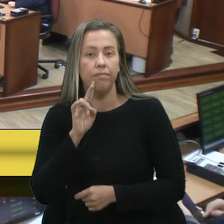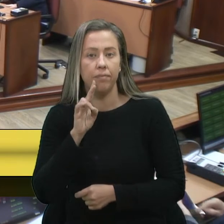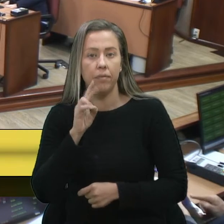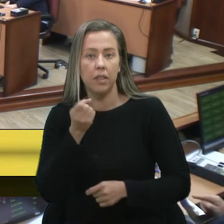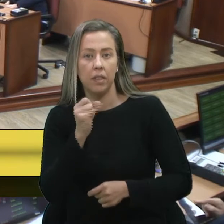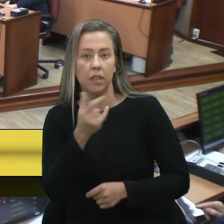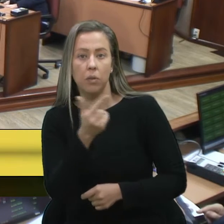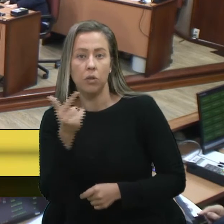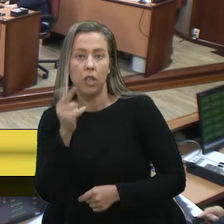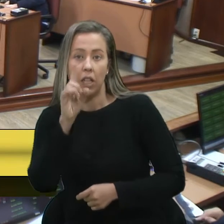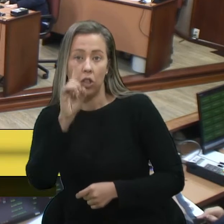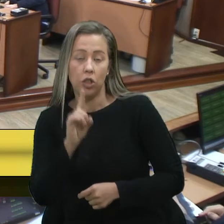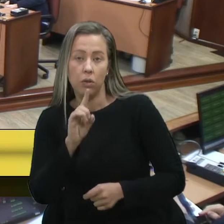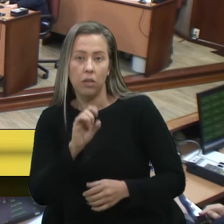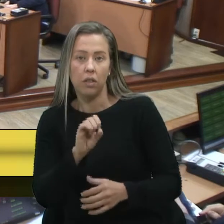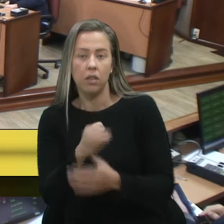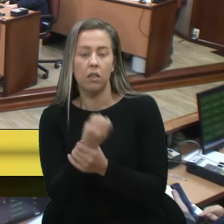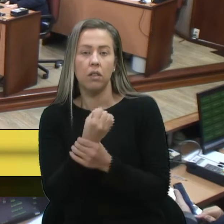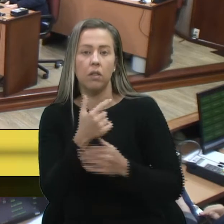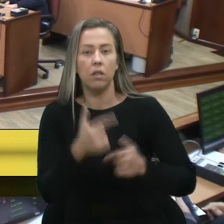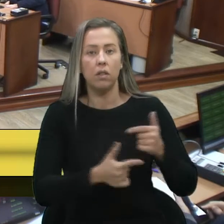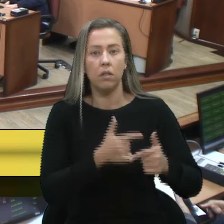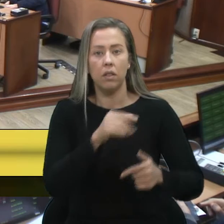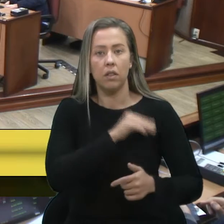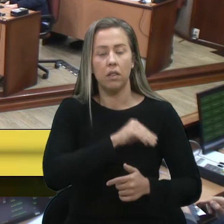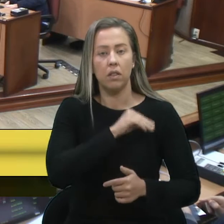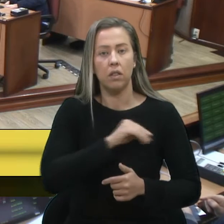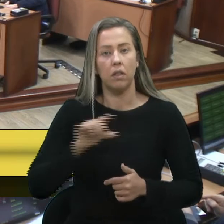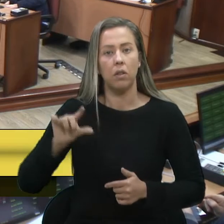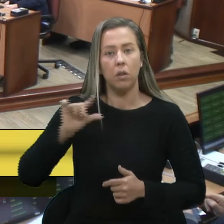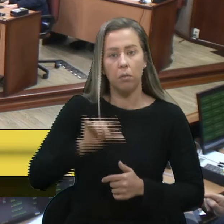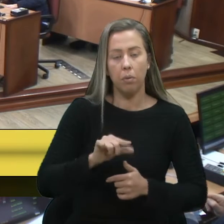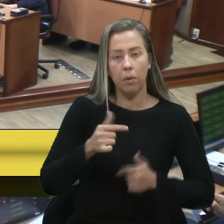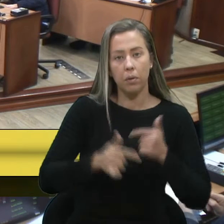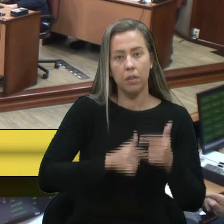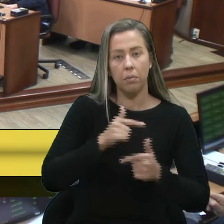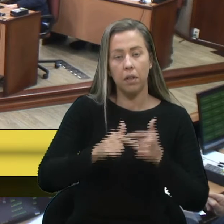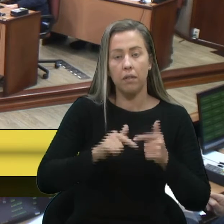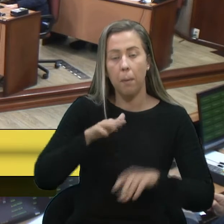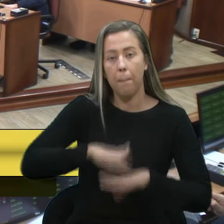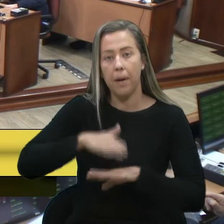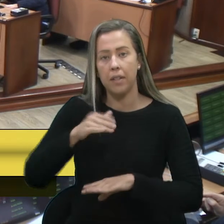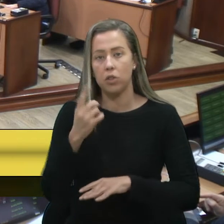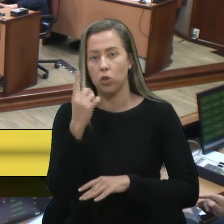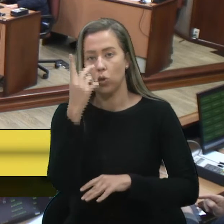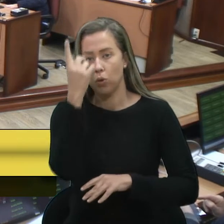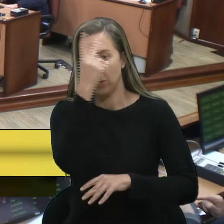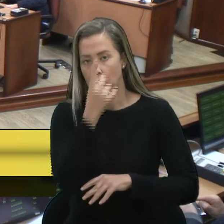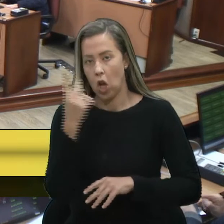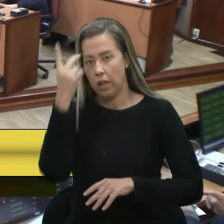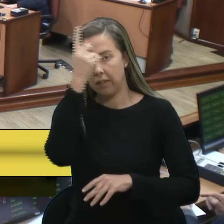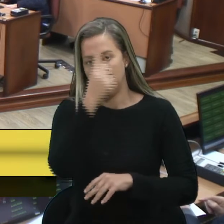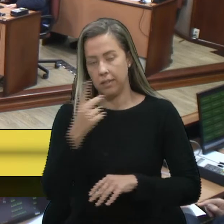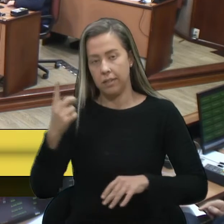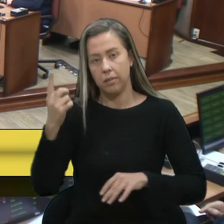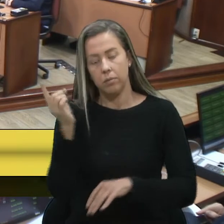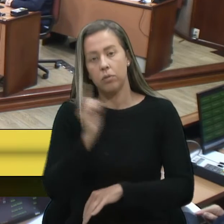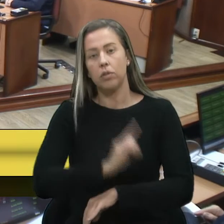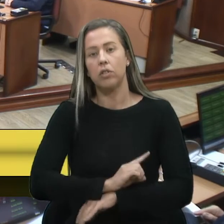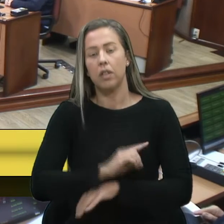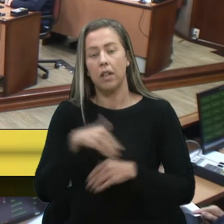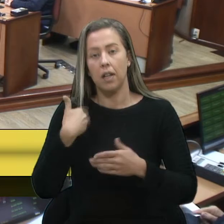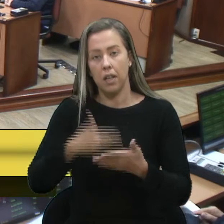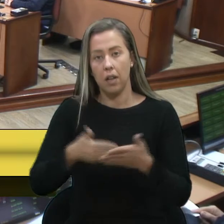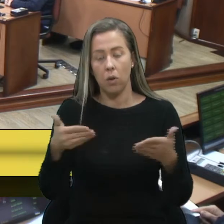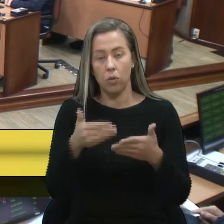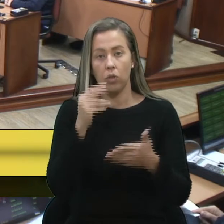não haviam direitos garantidos, os trabalhadores ganhavam pouco e trabalhavam mais de 12 horas por dia. E, atualmente,